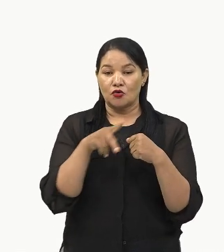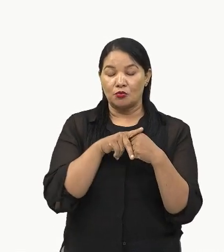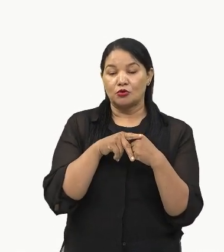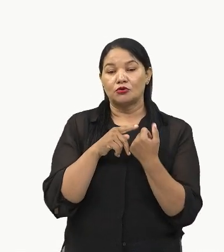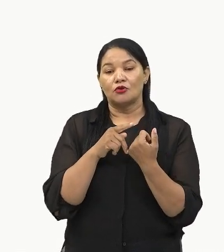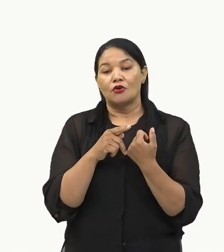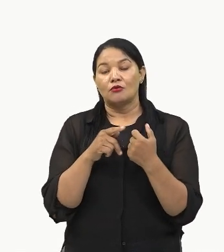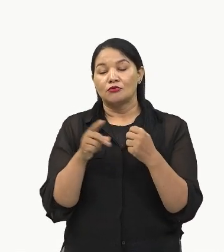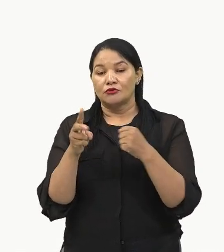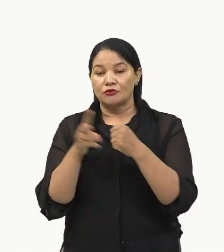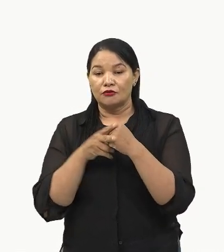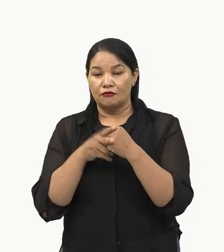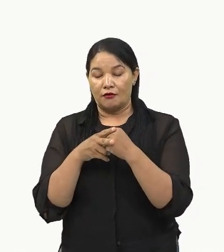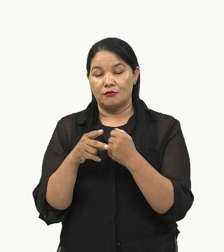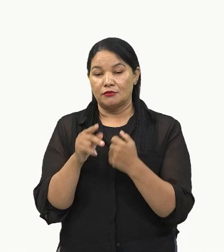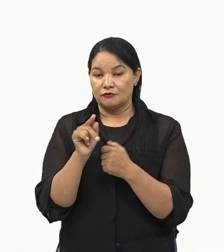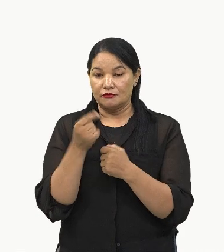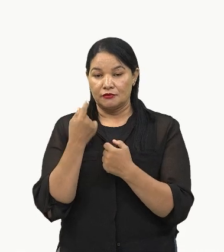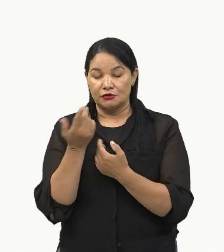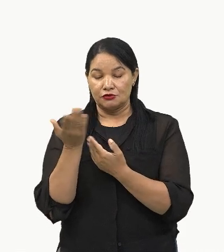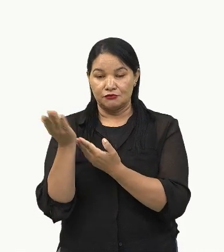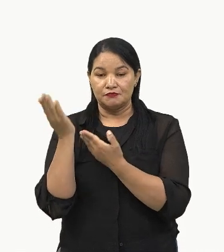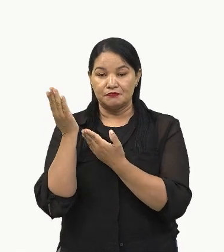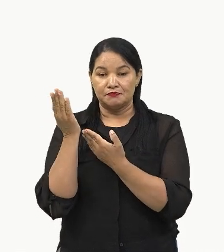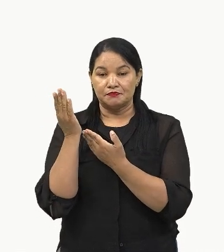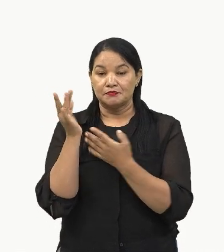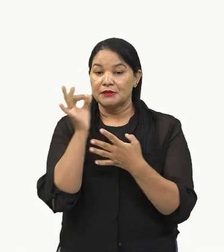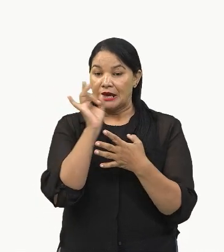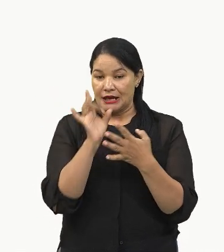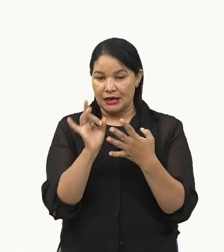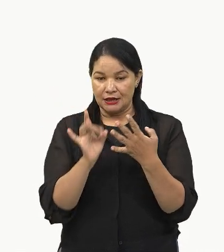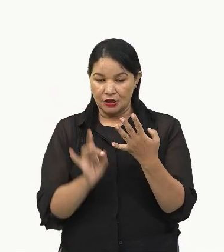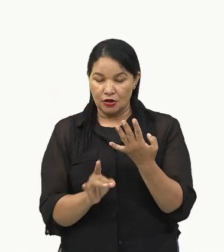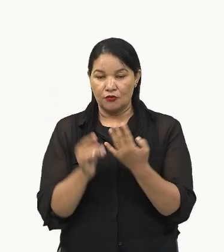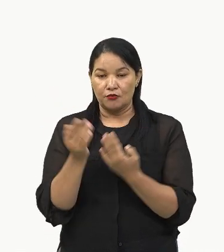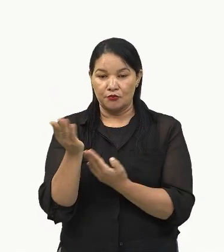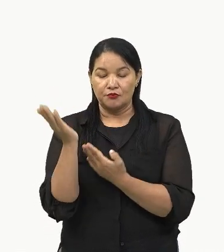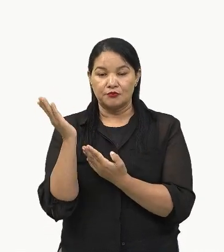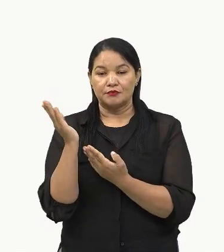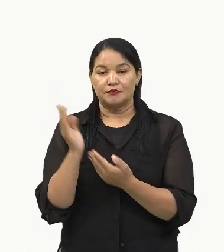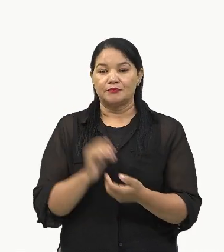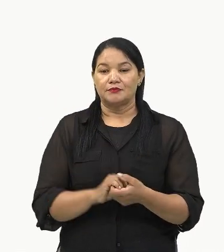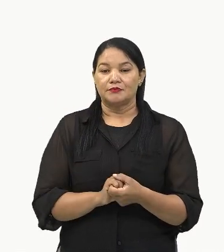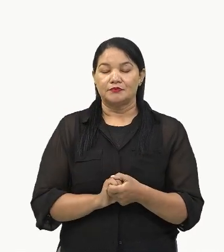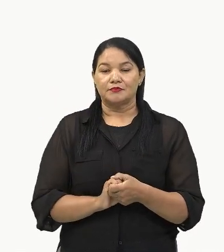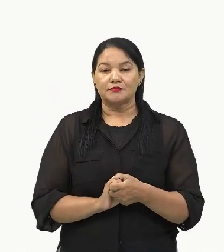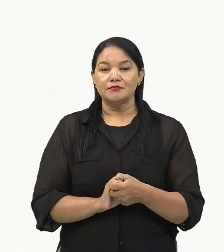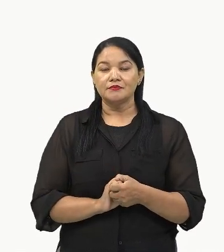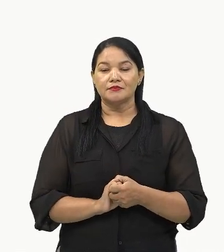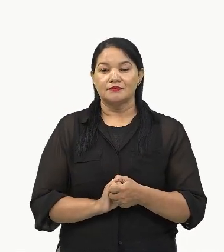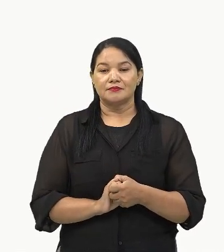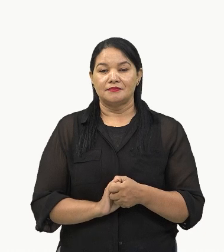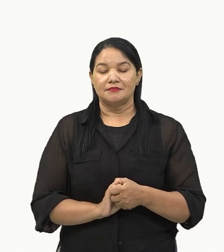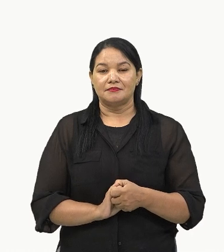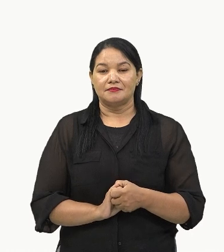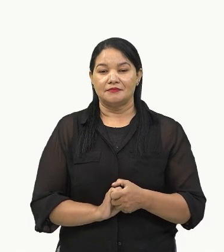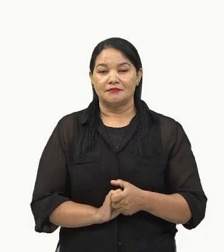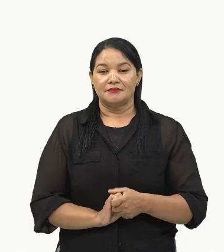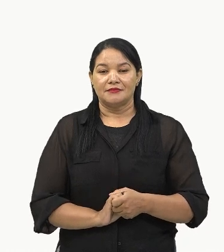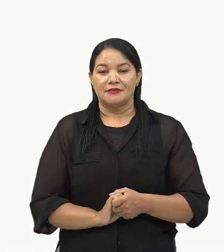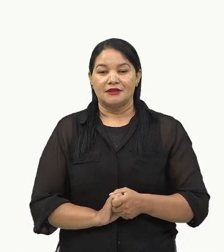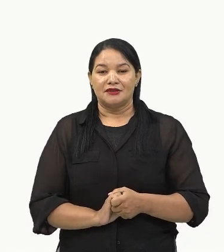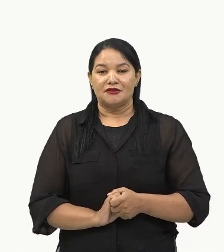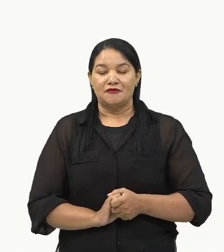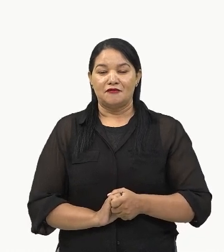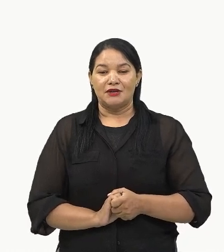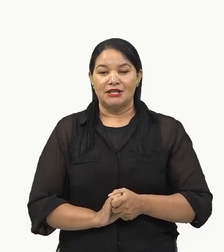isso mesmo, parabéns. Voltar, no espanhol, no português, voltado. No espanhol, volver, vuelto.